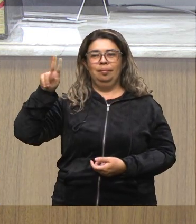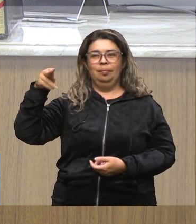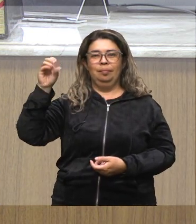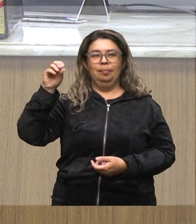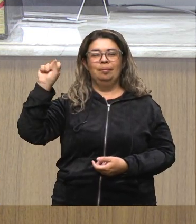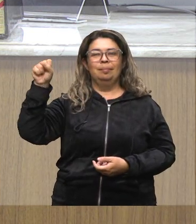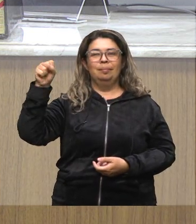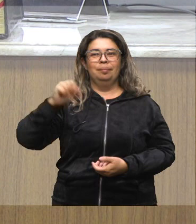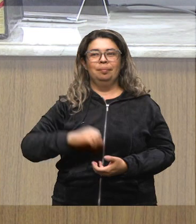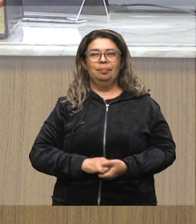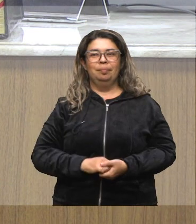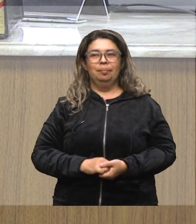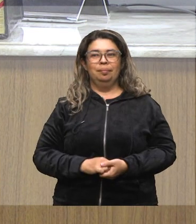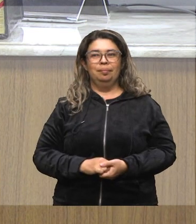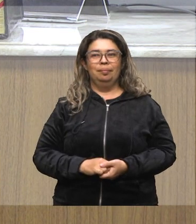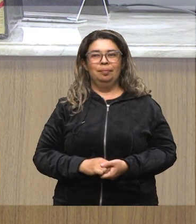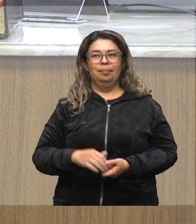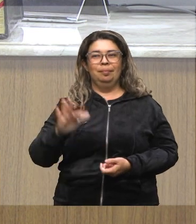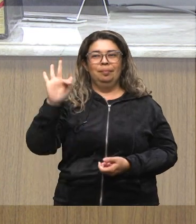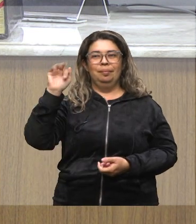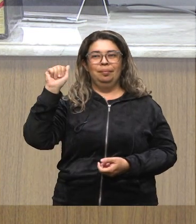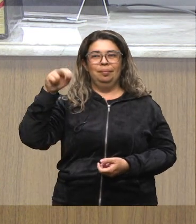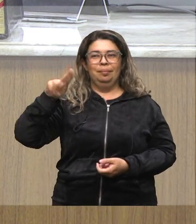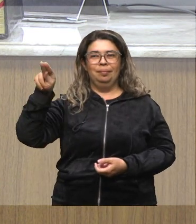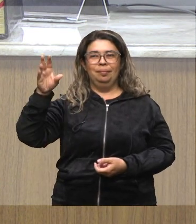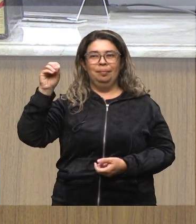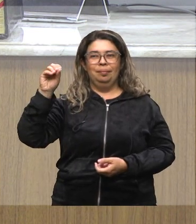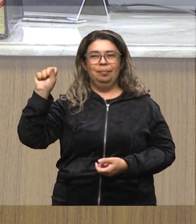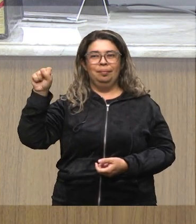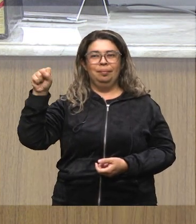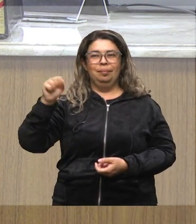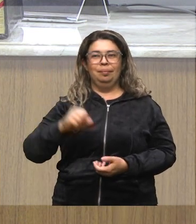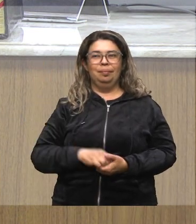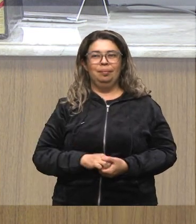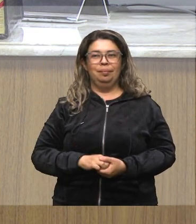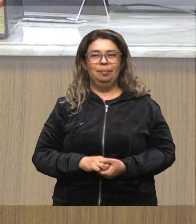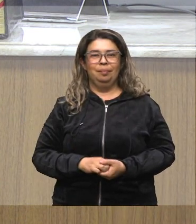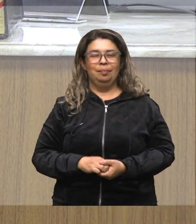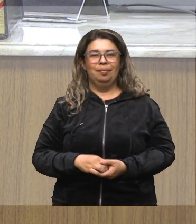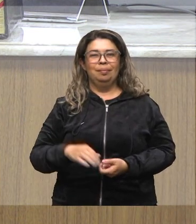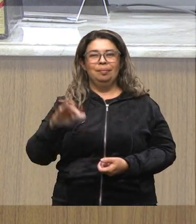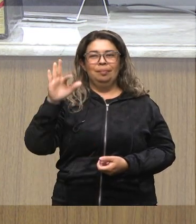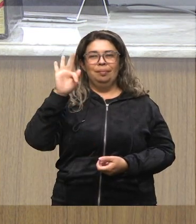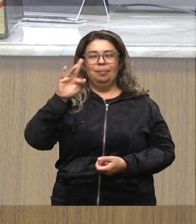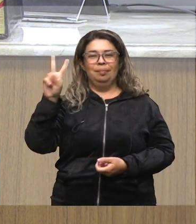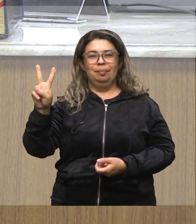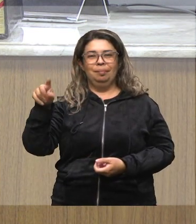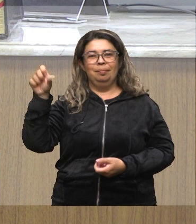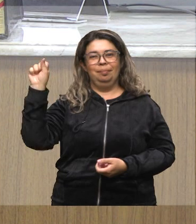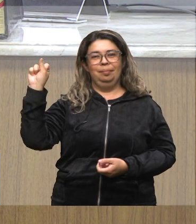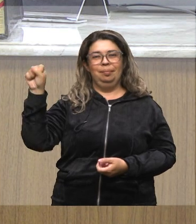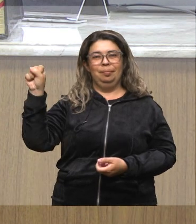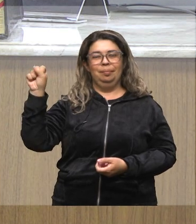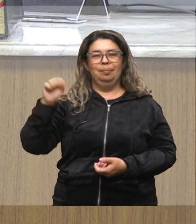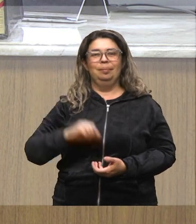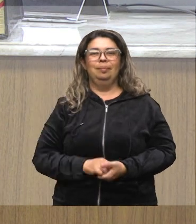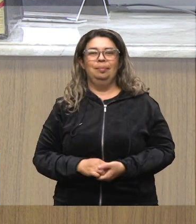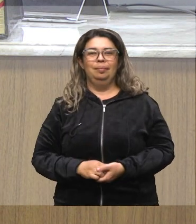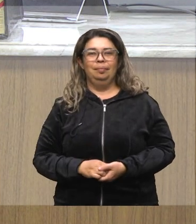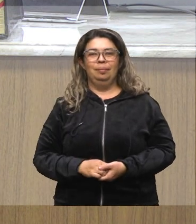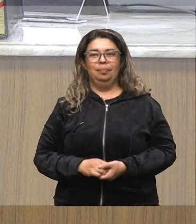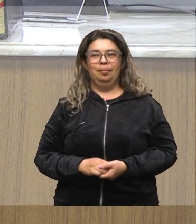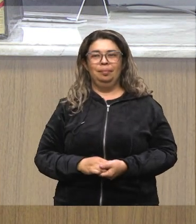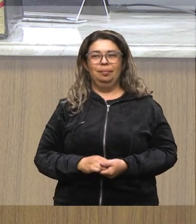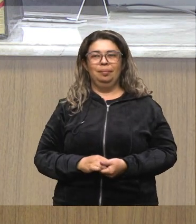sim. Fábio Alex Nunes. Fábio, alerta verbal, vota sim. Fernando Augusto Vieira de Souza. Fernando Vieira, vota sim.